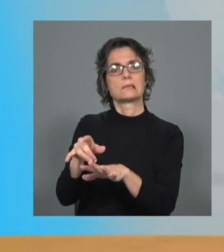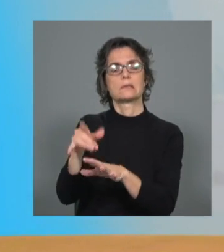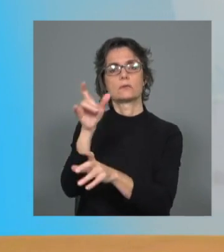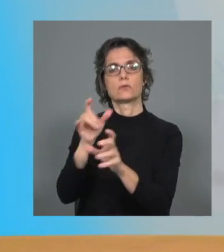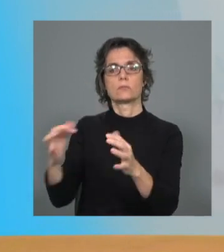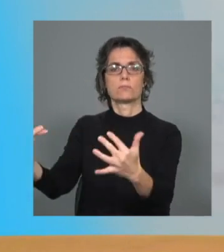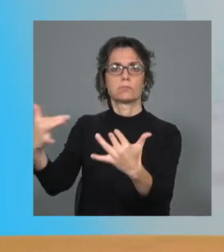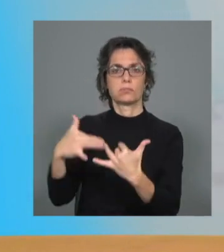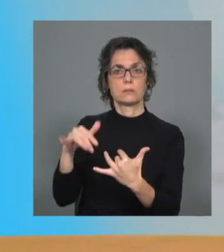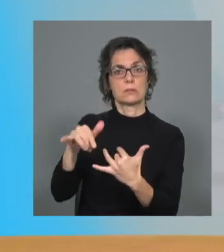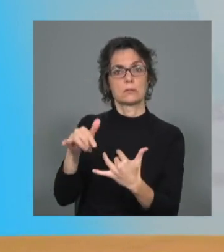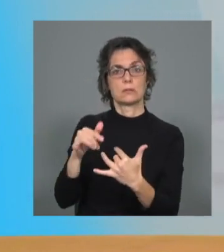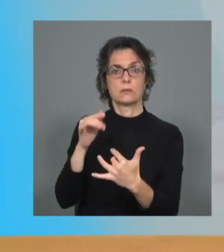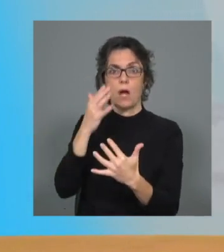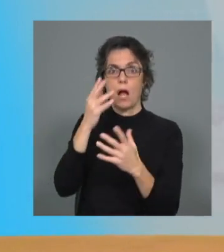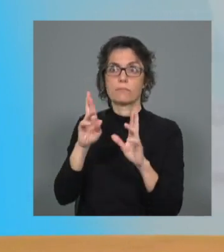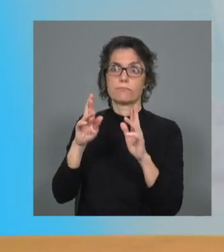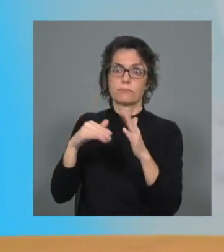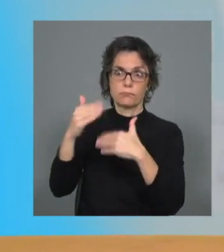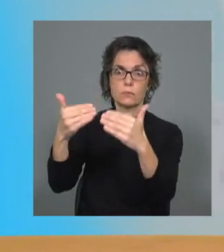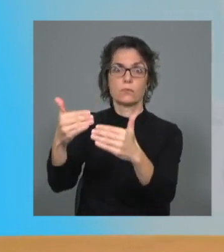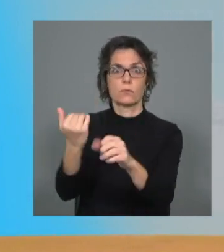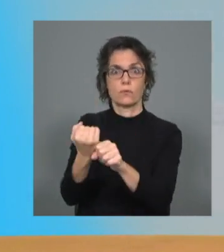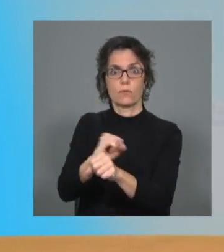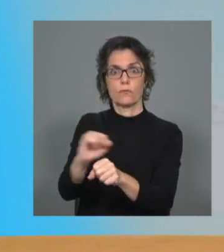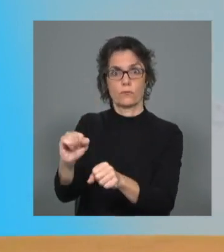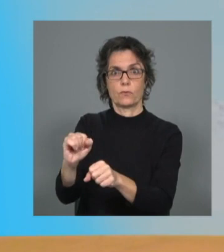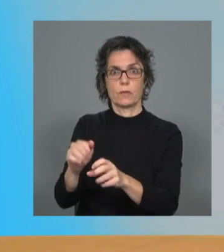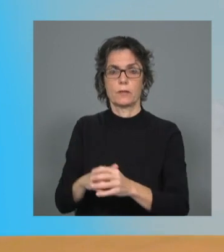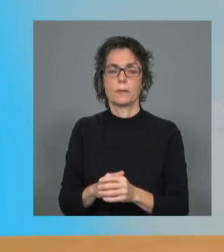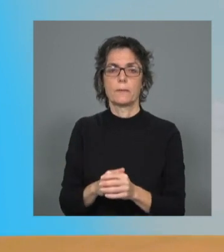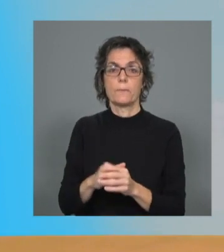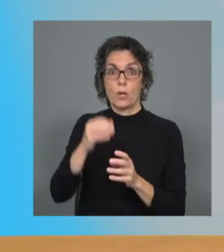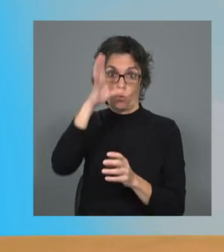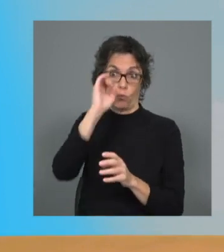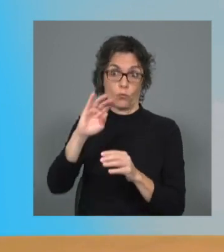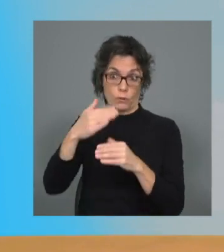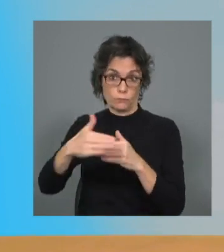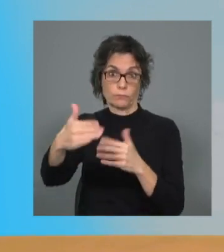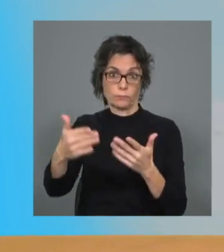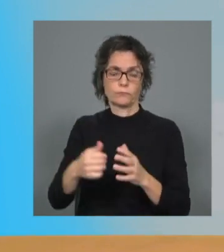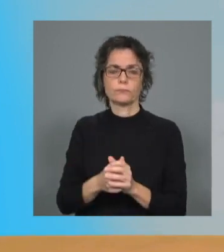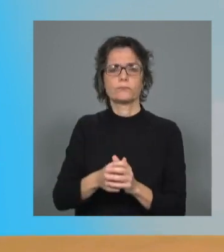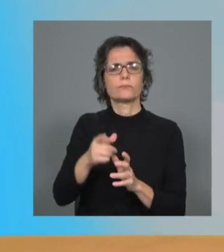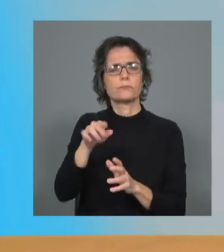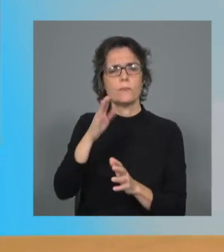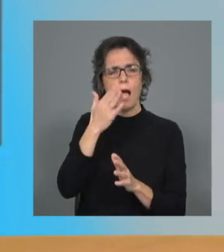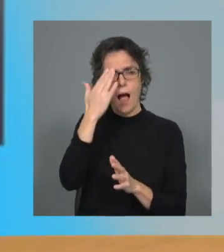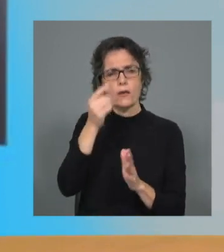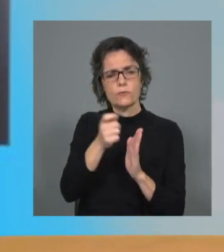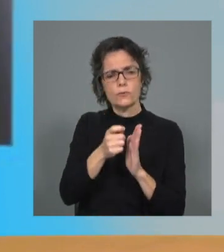continue, independentemente de quem venha a formar governo. Mas, em termos de pontos